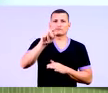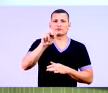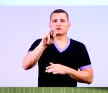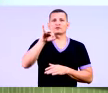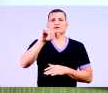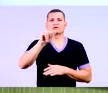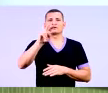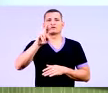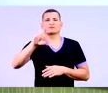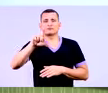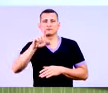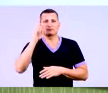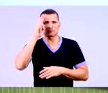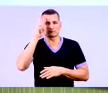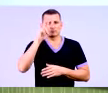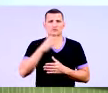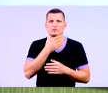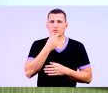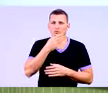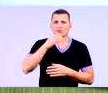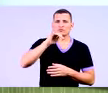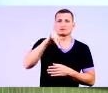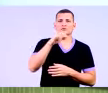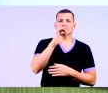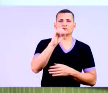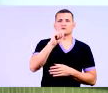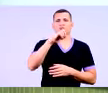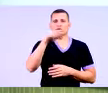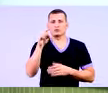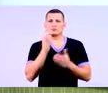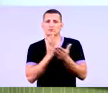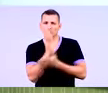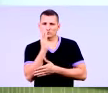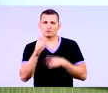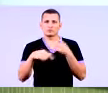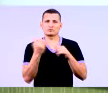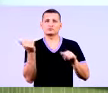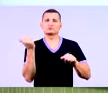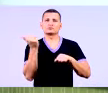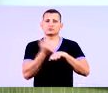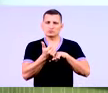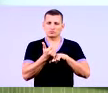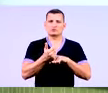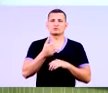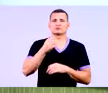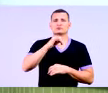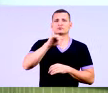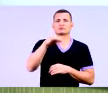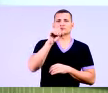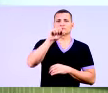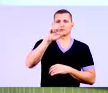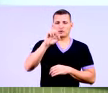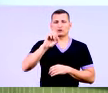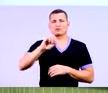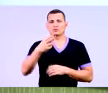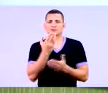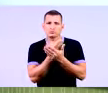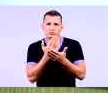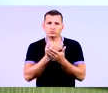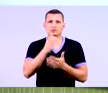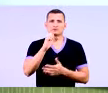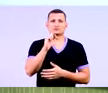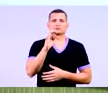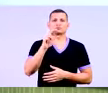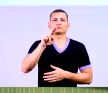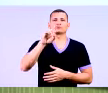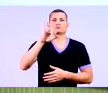s.joão passou no vestibular é porque ele era estudante e depois substituídos por josé e por estudioso e assim por diante pois então